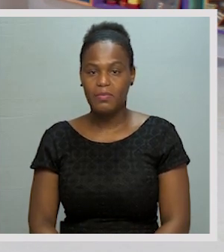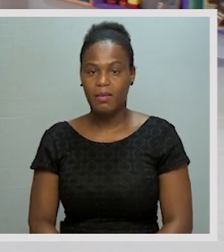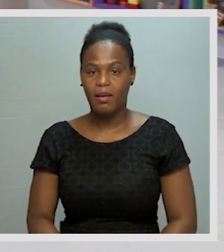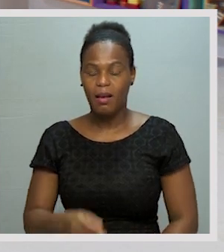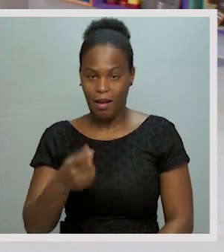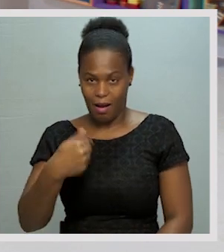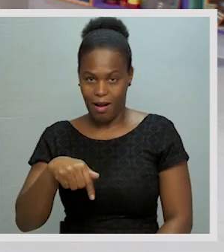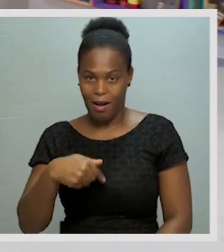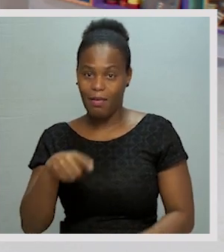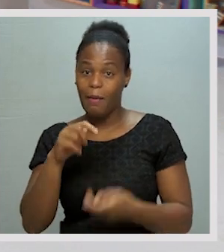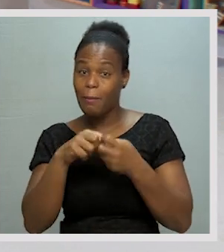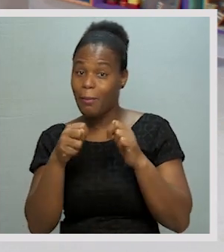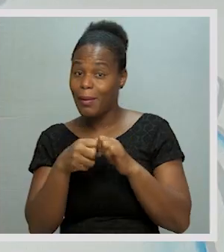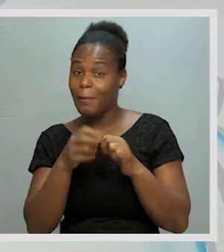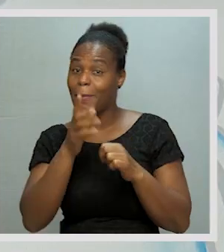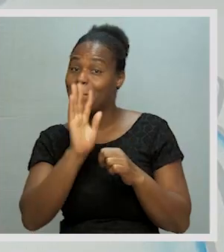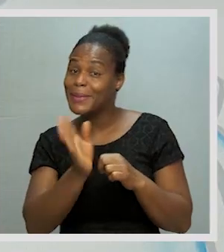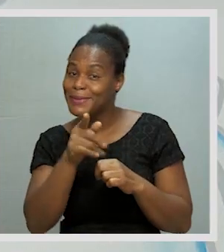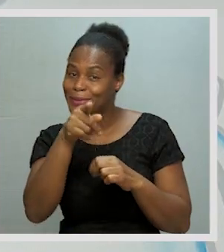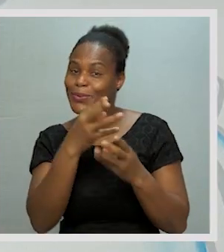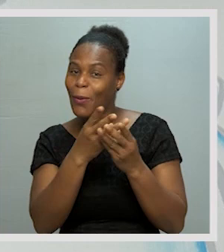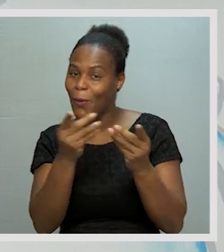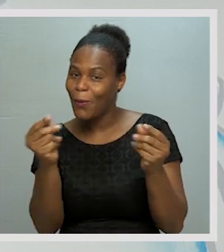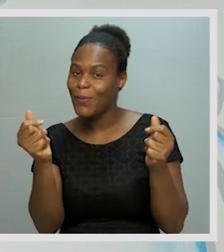Nos 2 barcos seguem